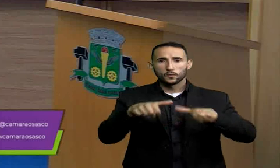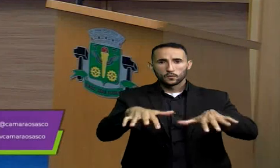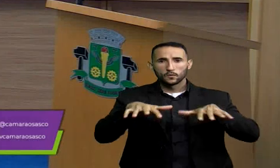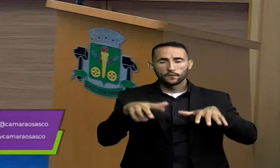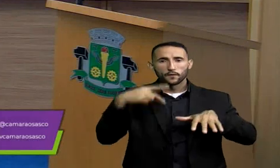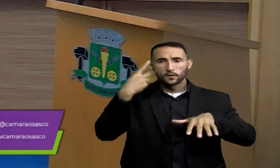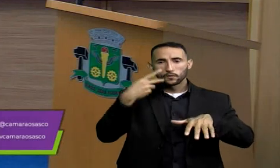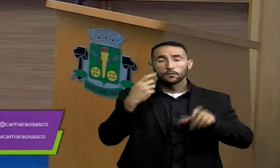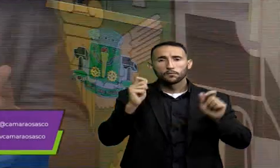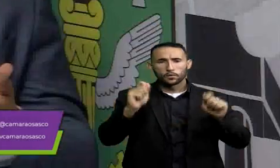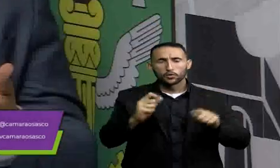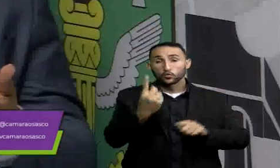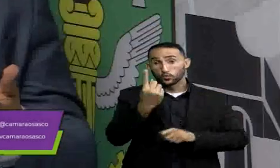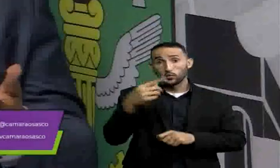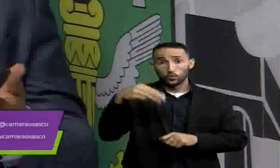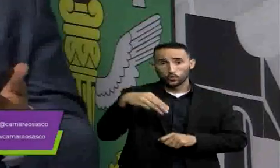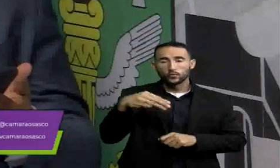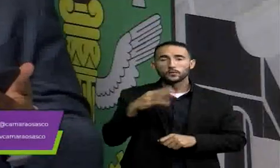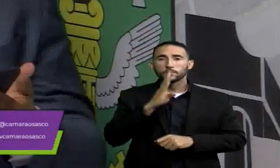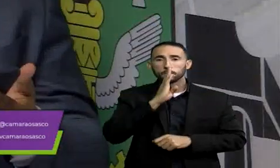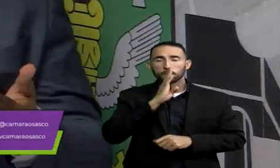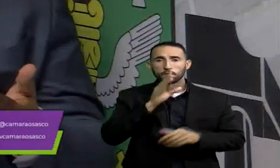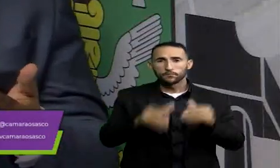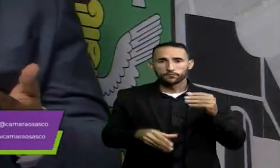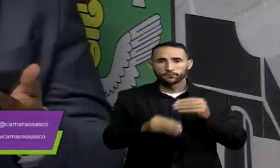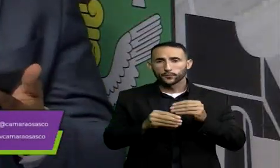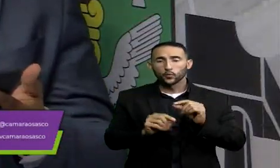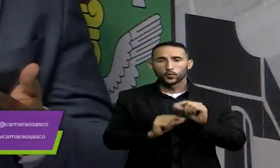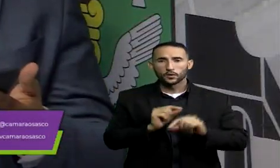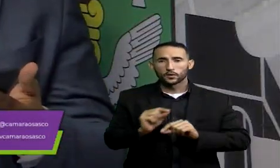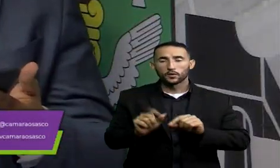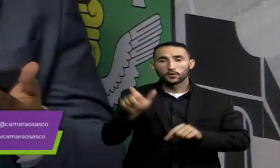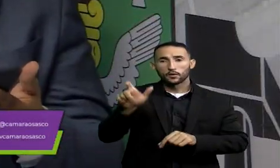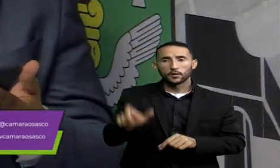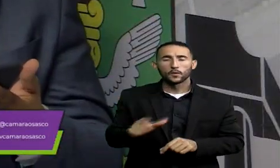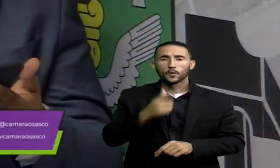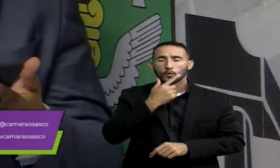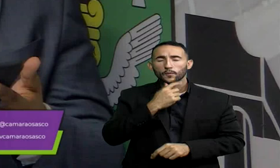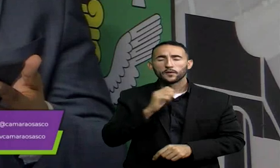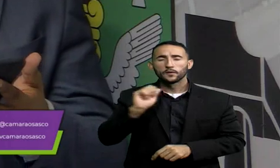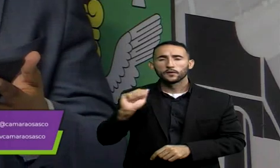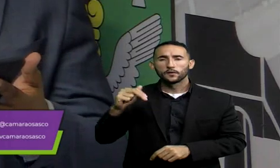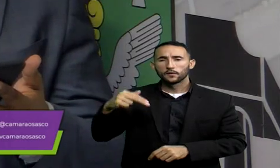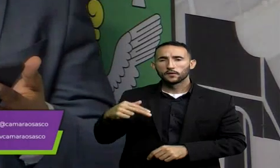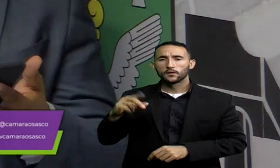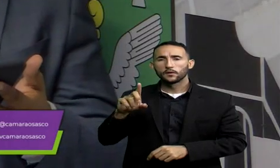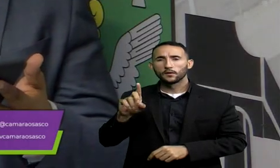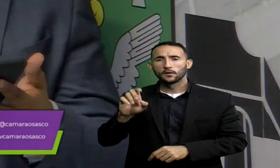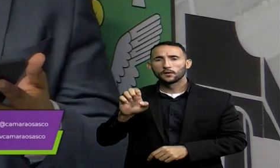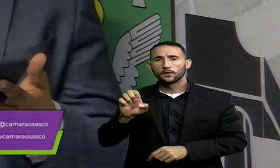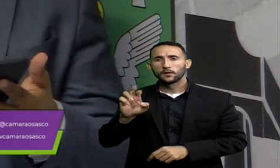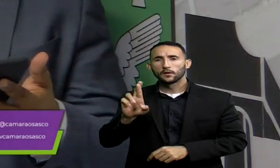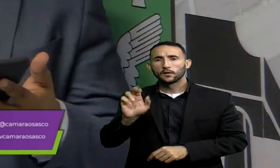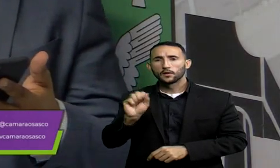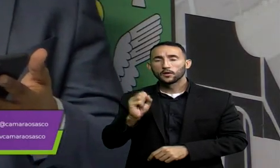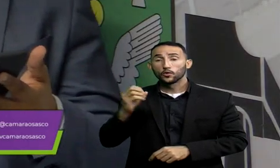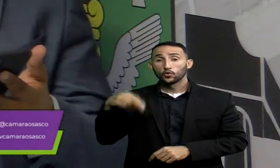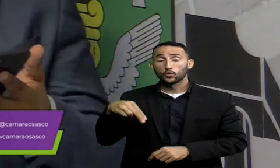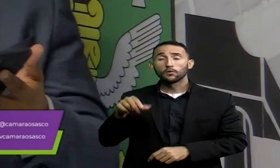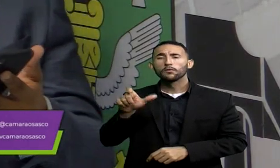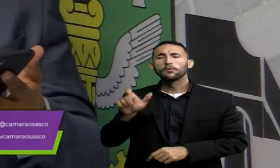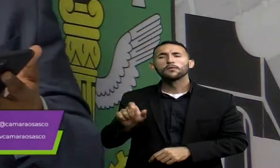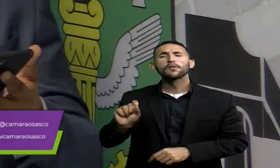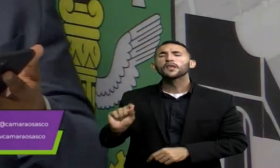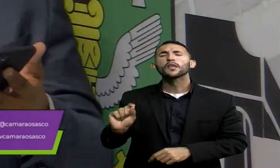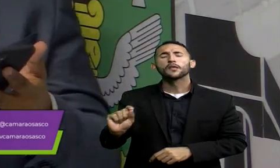no minuto de silêncio morreu um grande amigo nosso Anderson Art ele é pai da